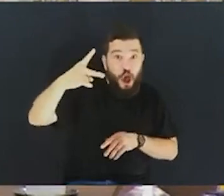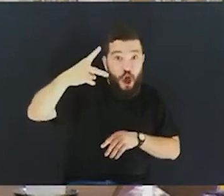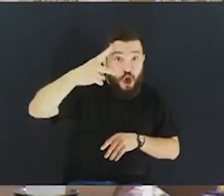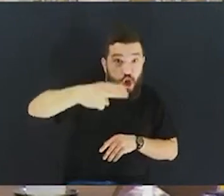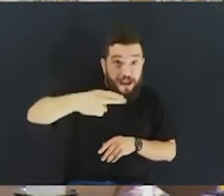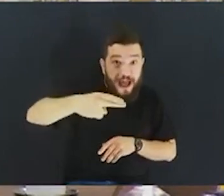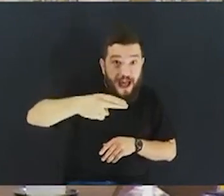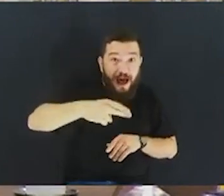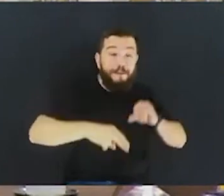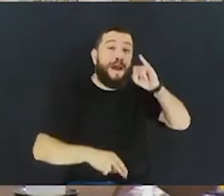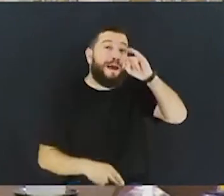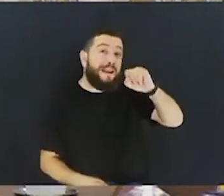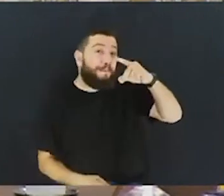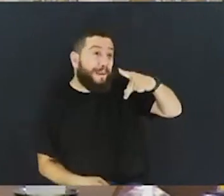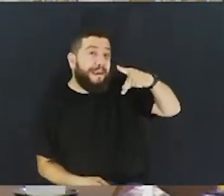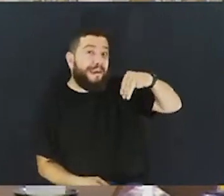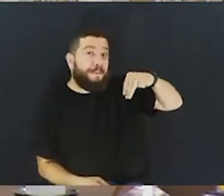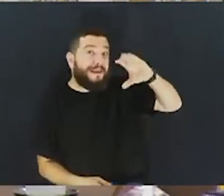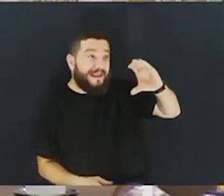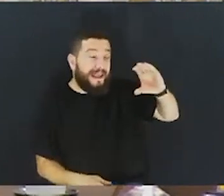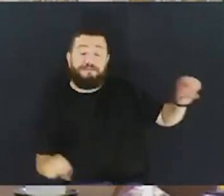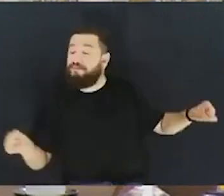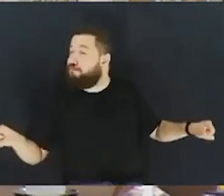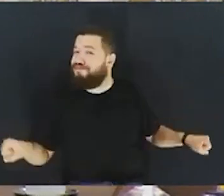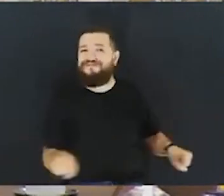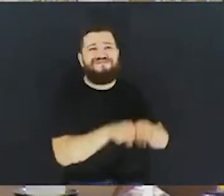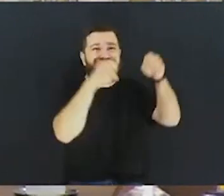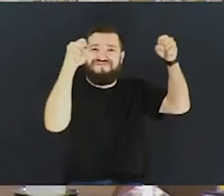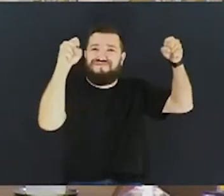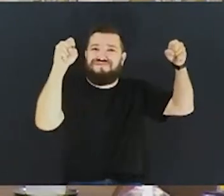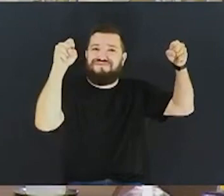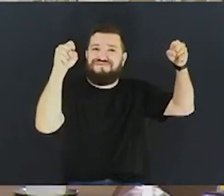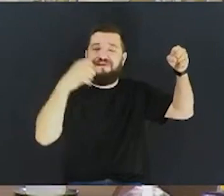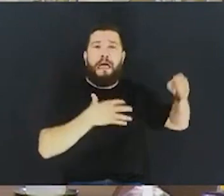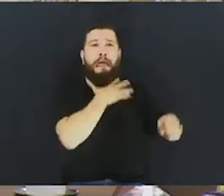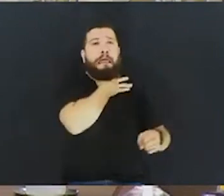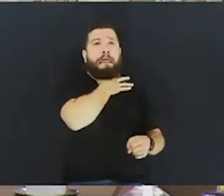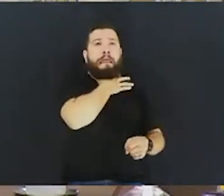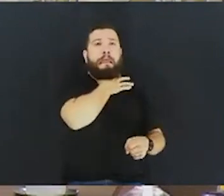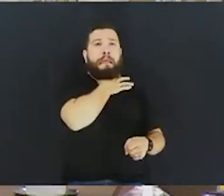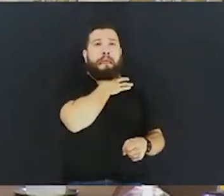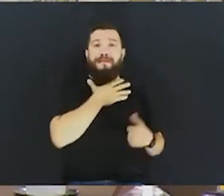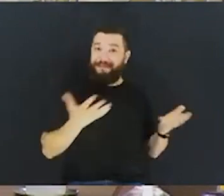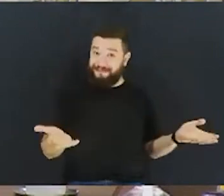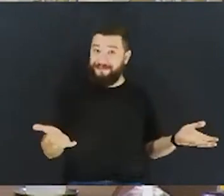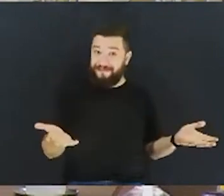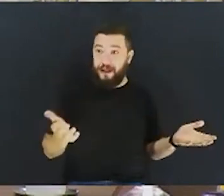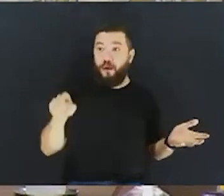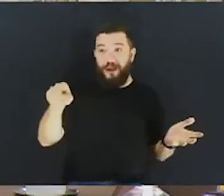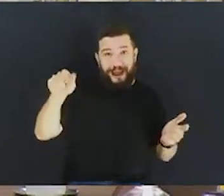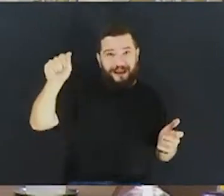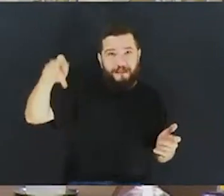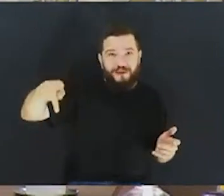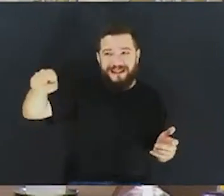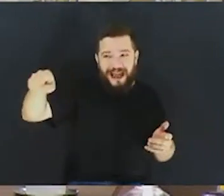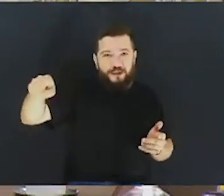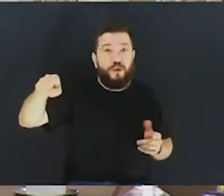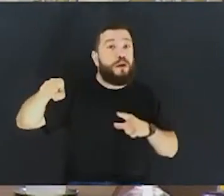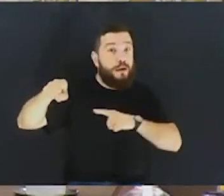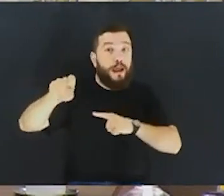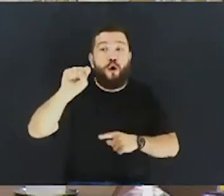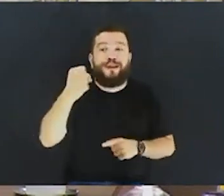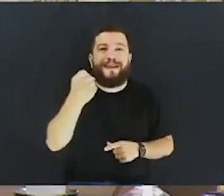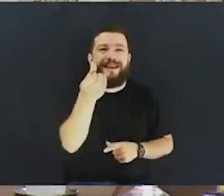entra em colapso. Em vez do servidor receber 86% do salário, ele não vai receber